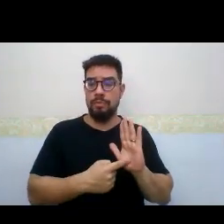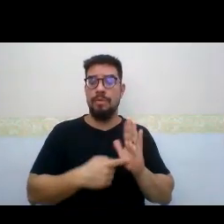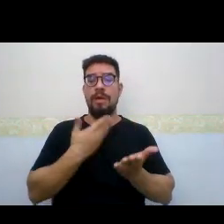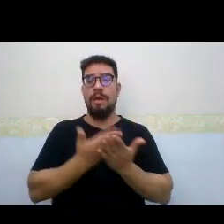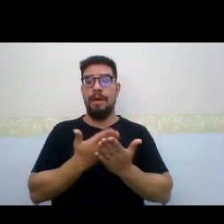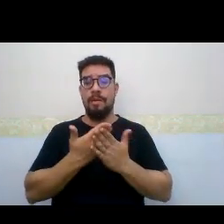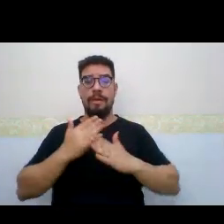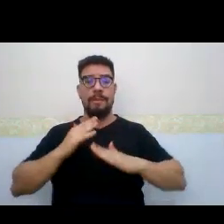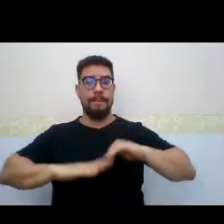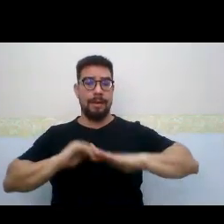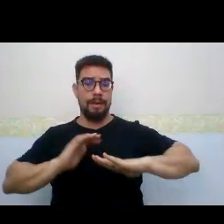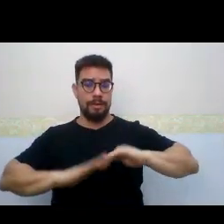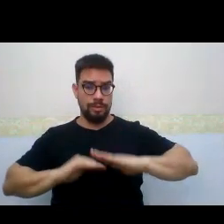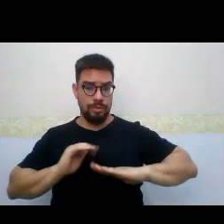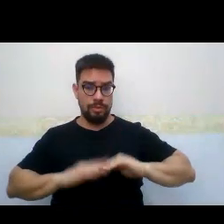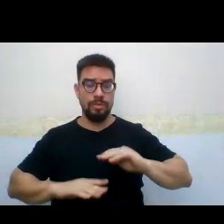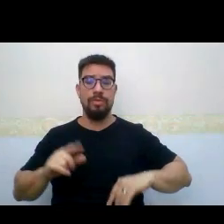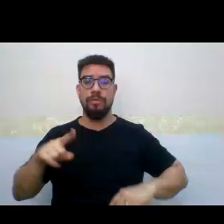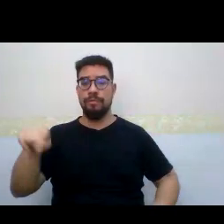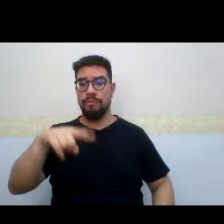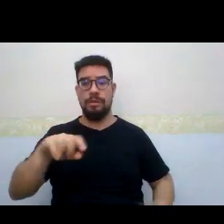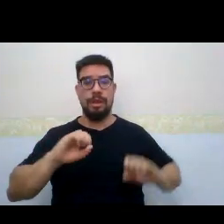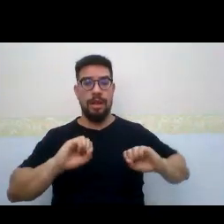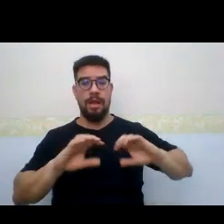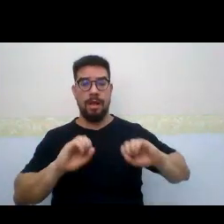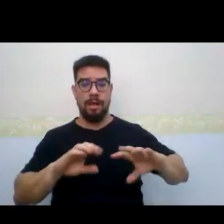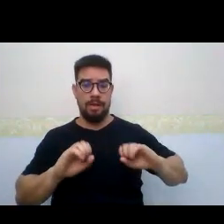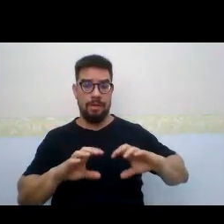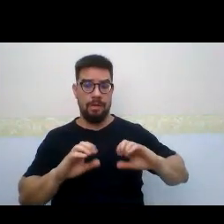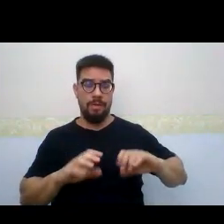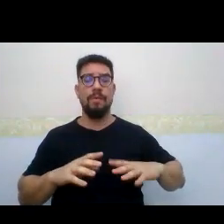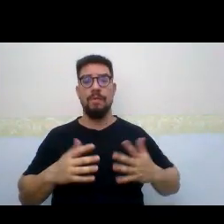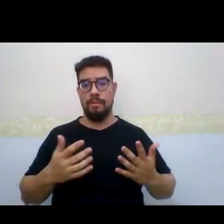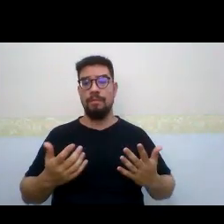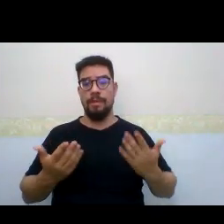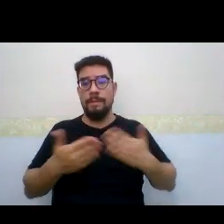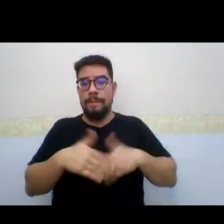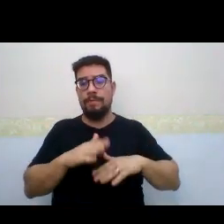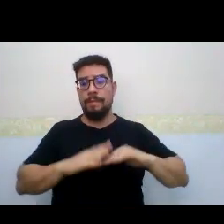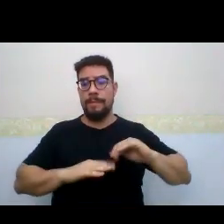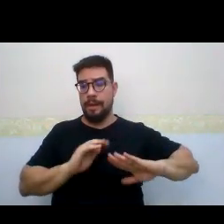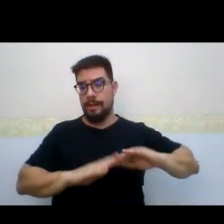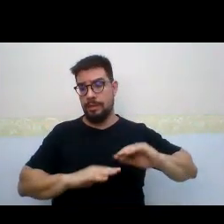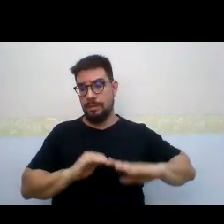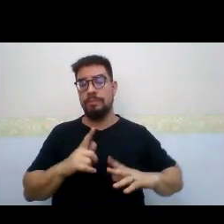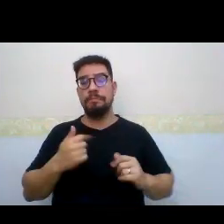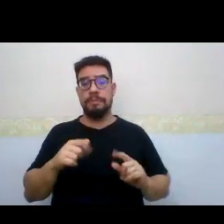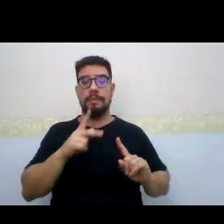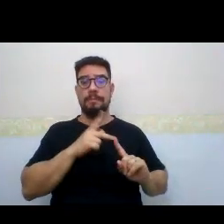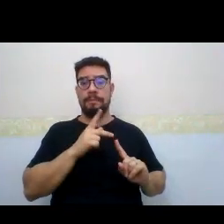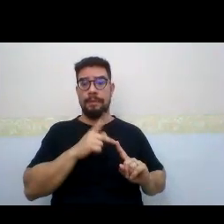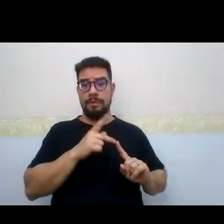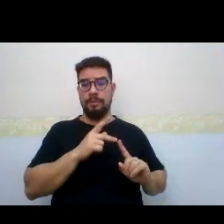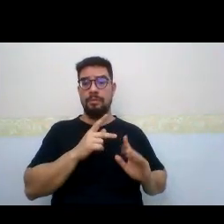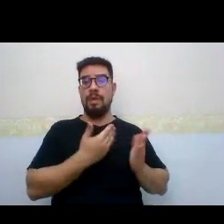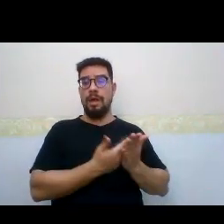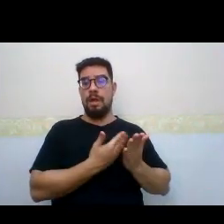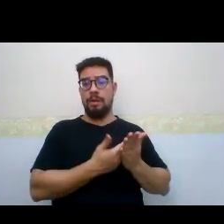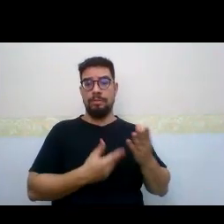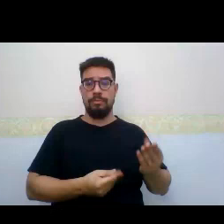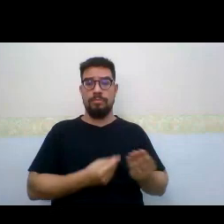prática. Você tem que dar uma aula prática, uma prova prática. Você tem que chegar com um plano de aula na mão e entregar